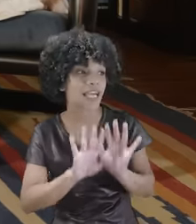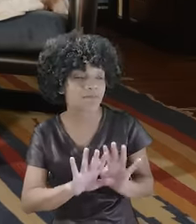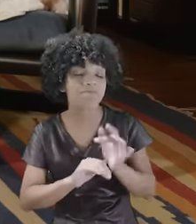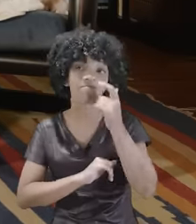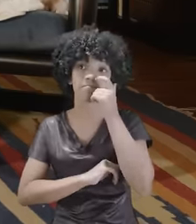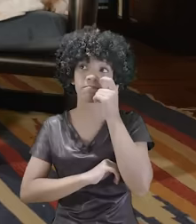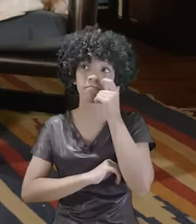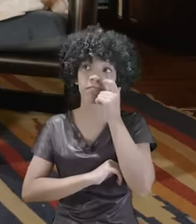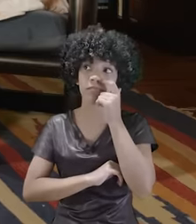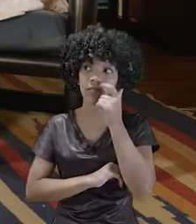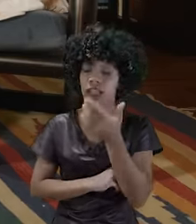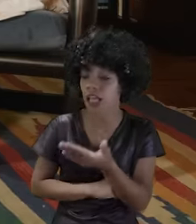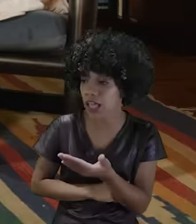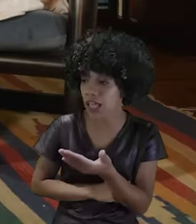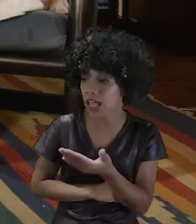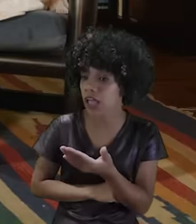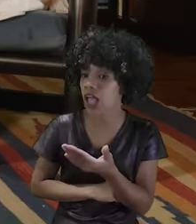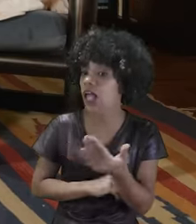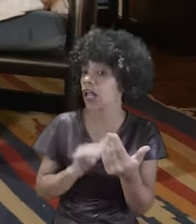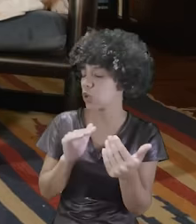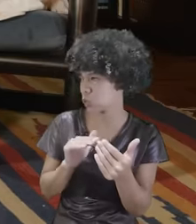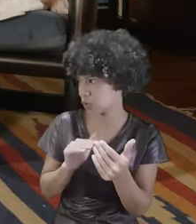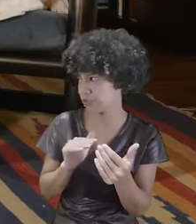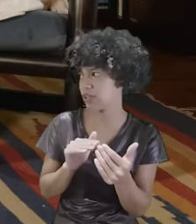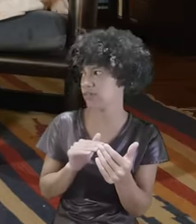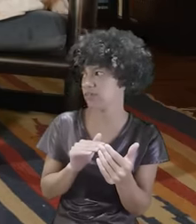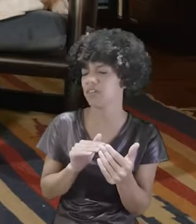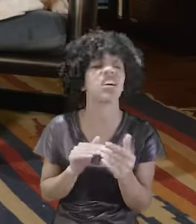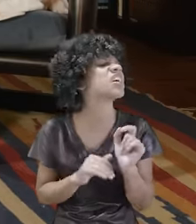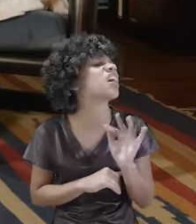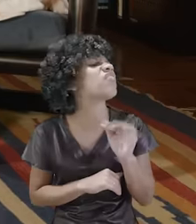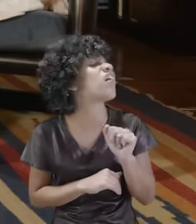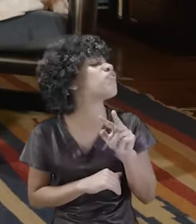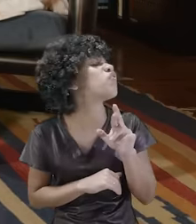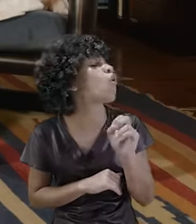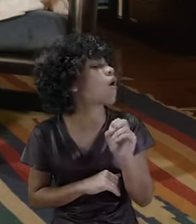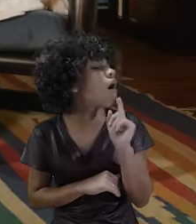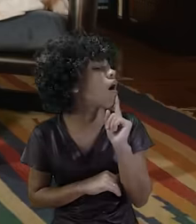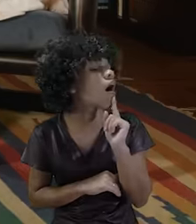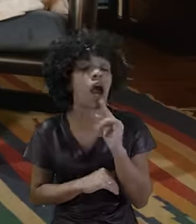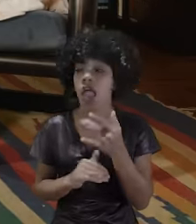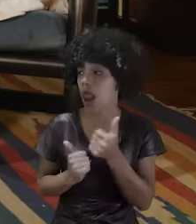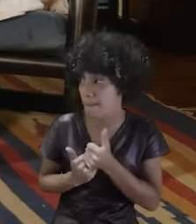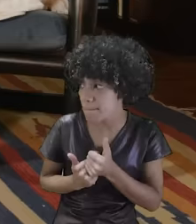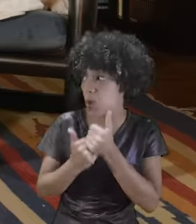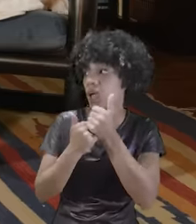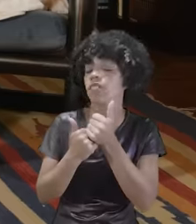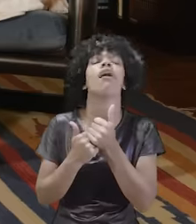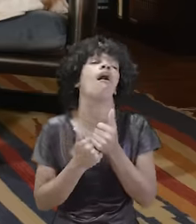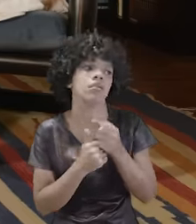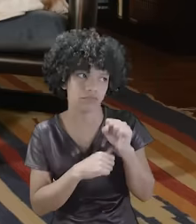falou que ele era a favor é isso favor ele apoiava